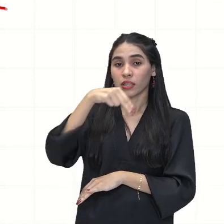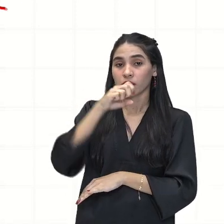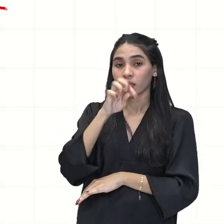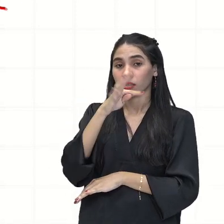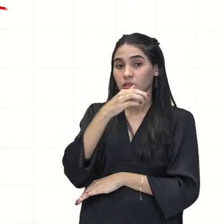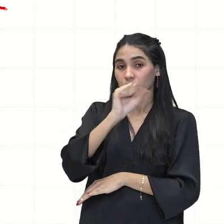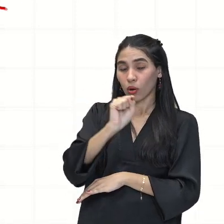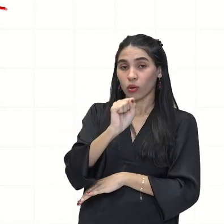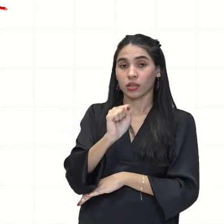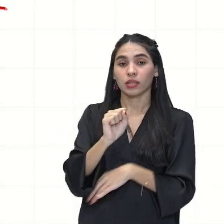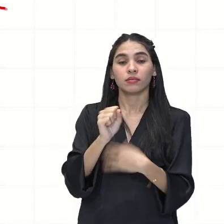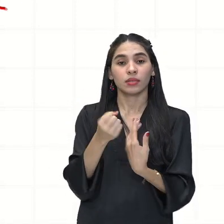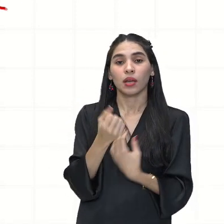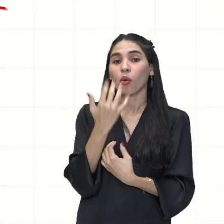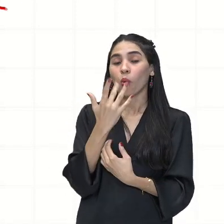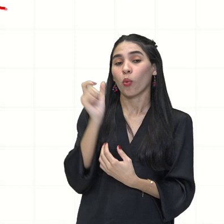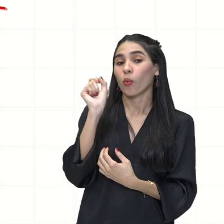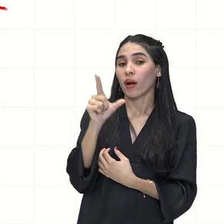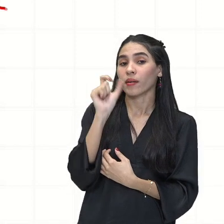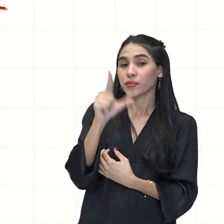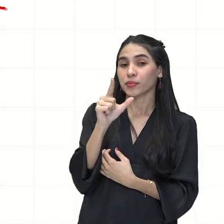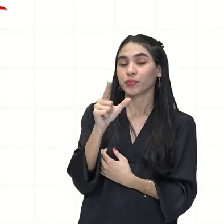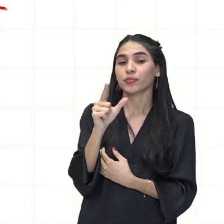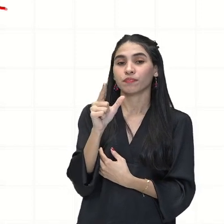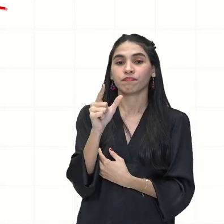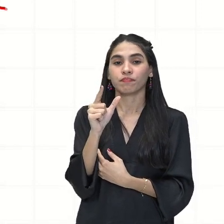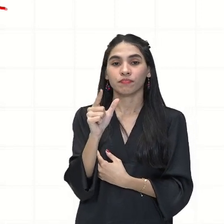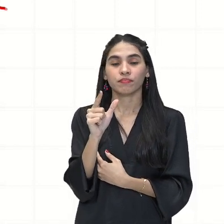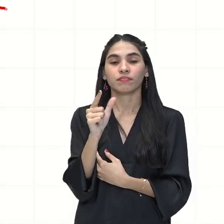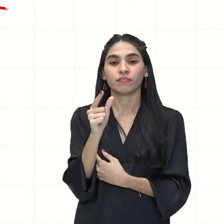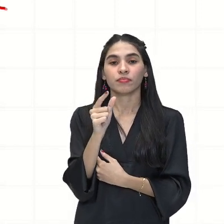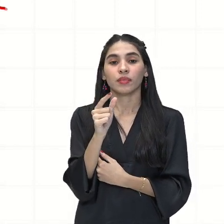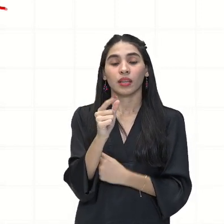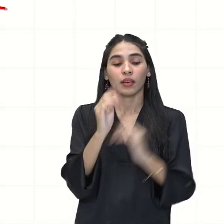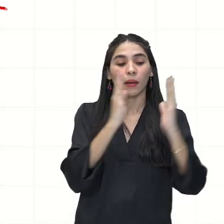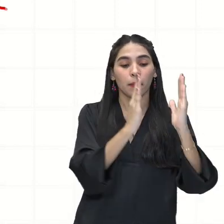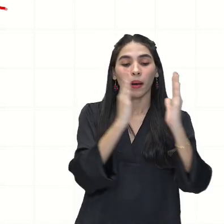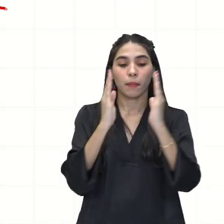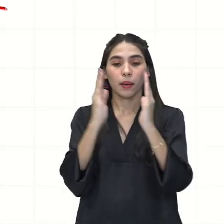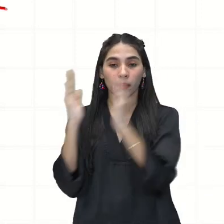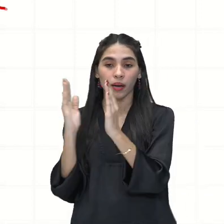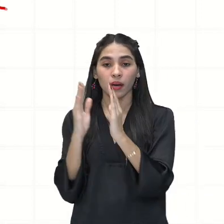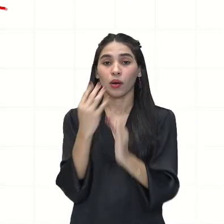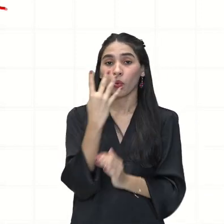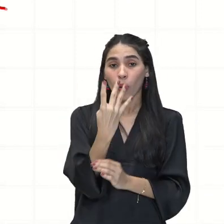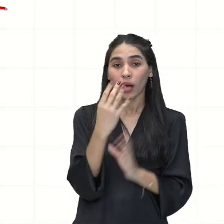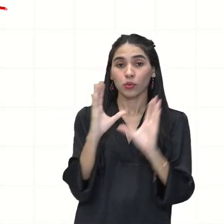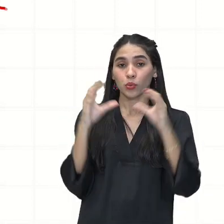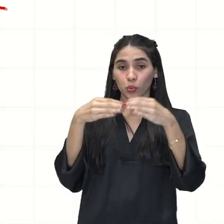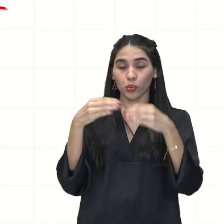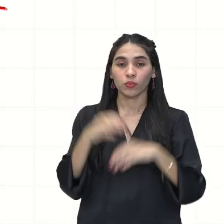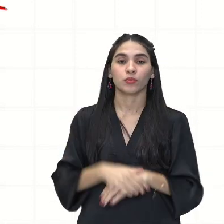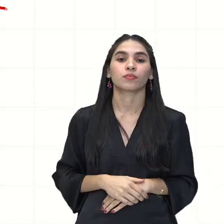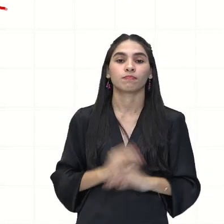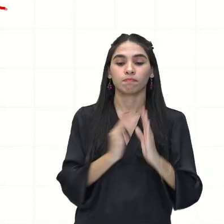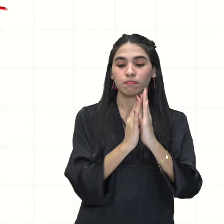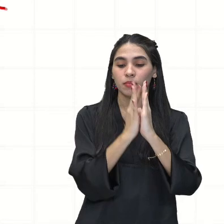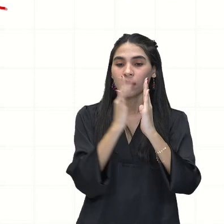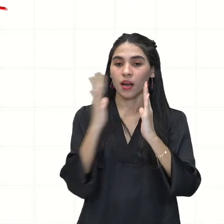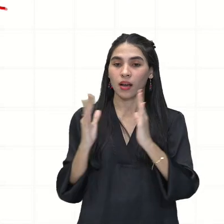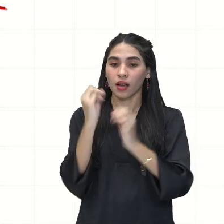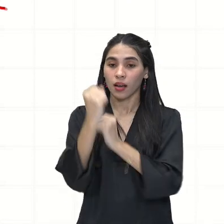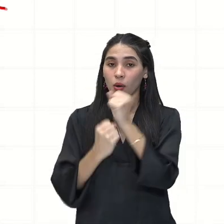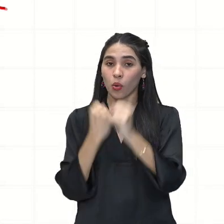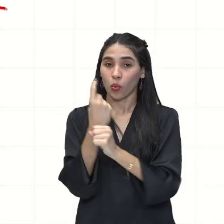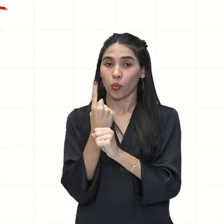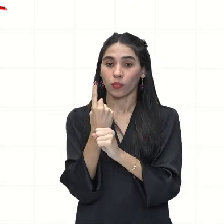notas azuis em uma amostra de 4 turmas, olha, ao longo de um ano.